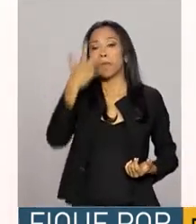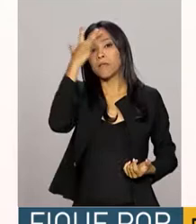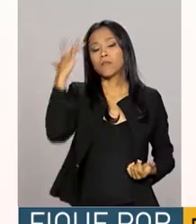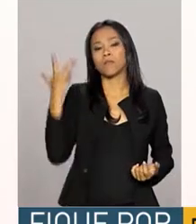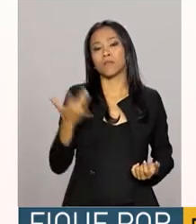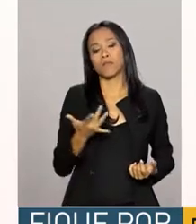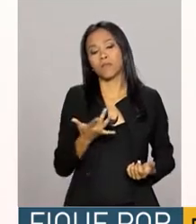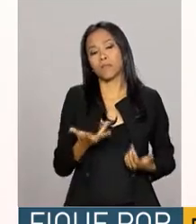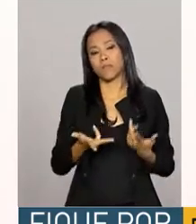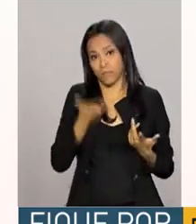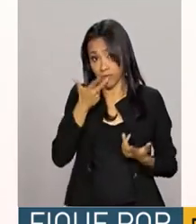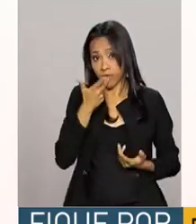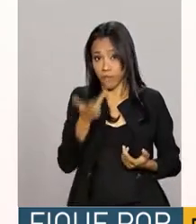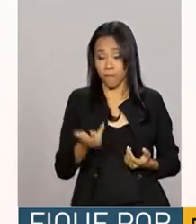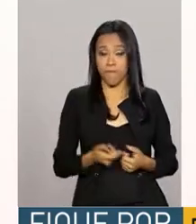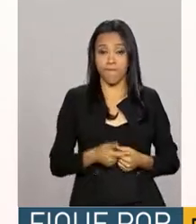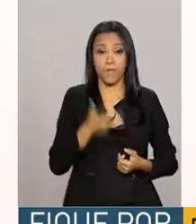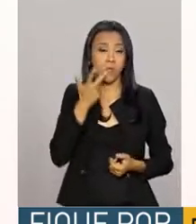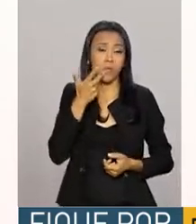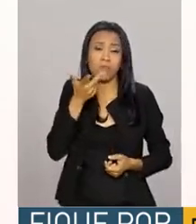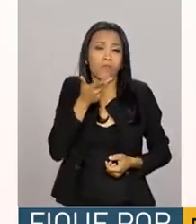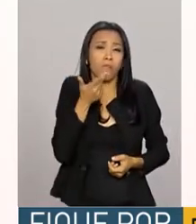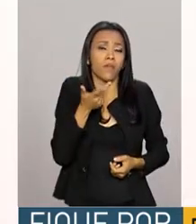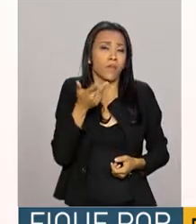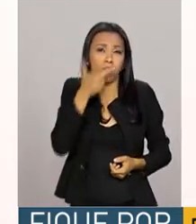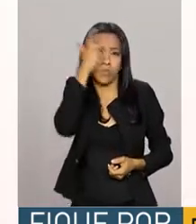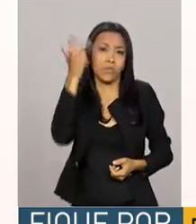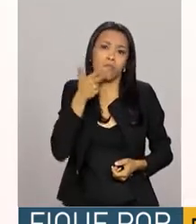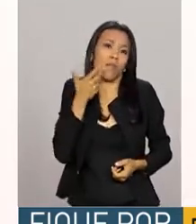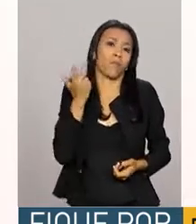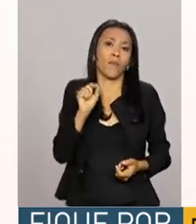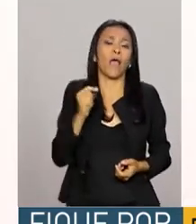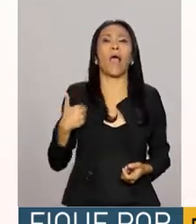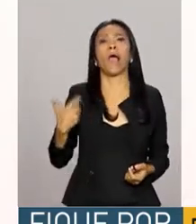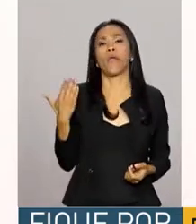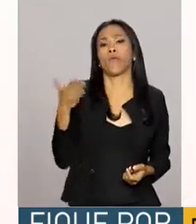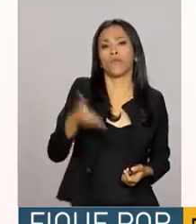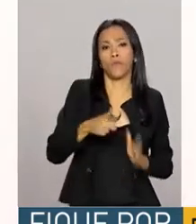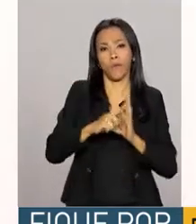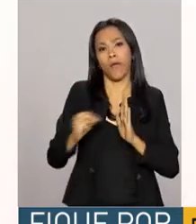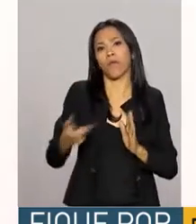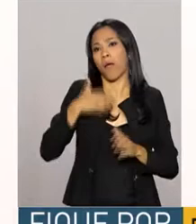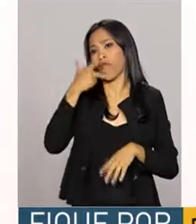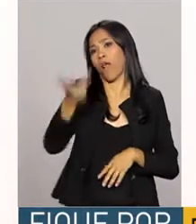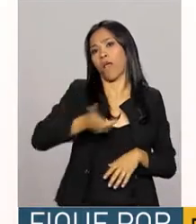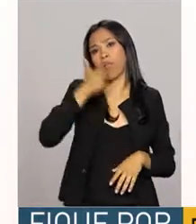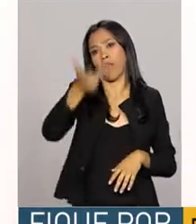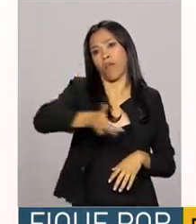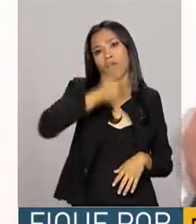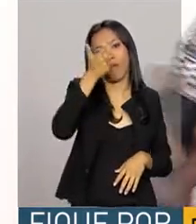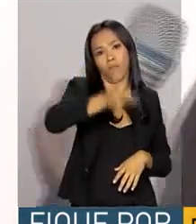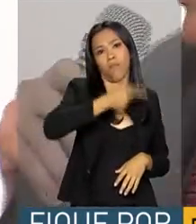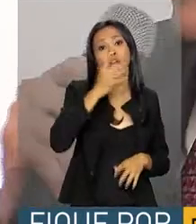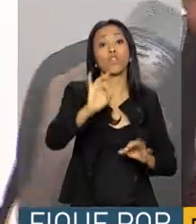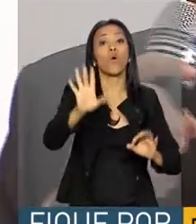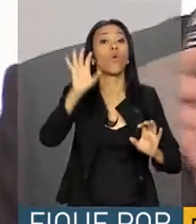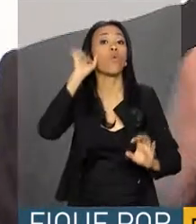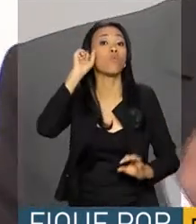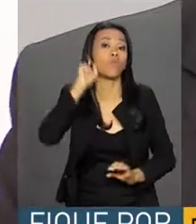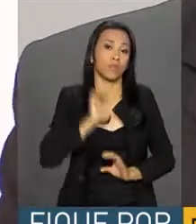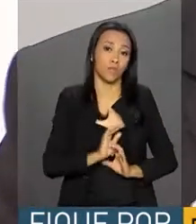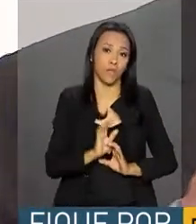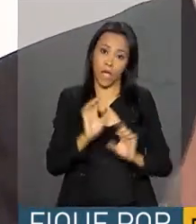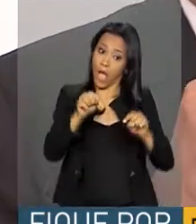marquezelli viva as pessoas é o seguinte eu vi o palácio para falar e só ouvi e até eu disse aqui